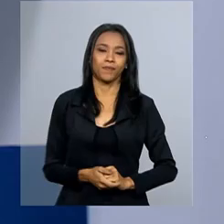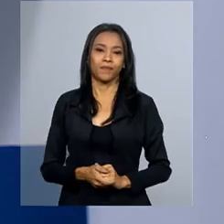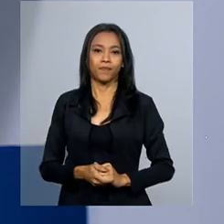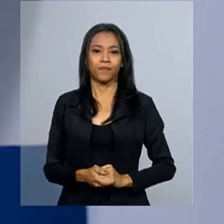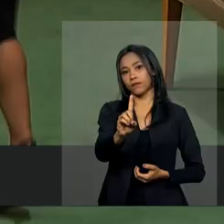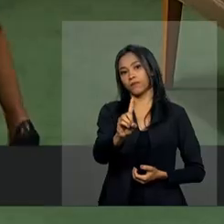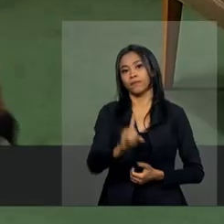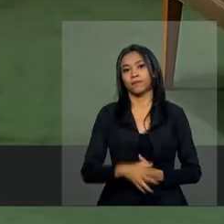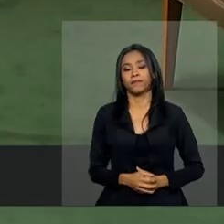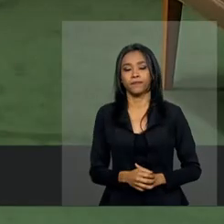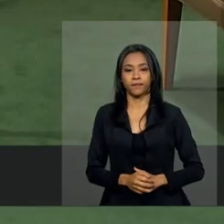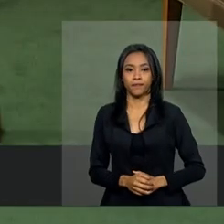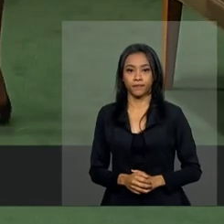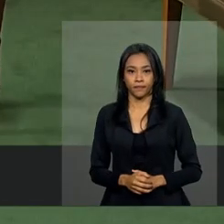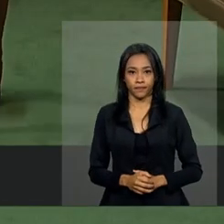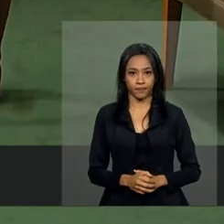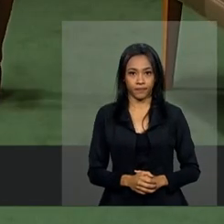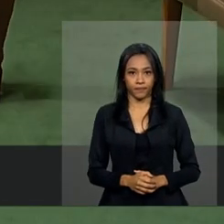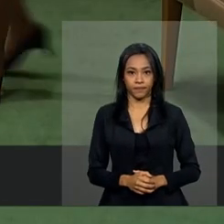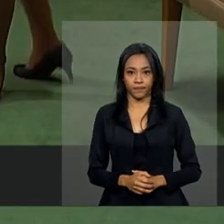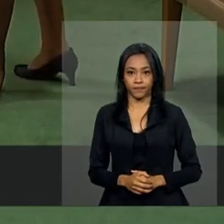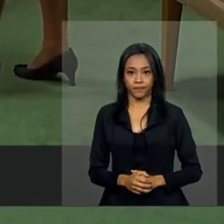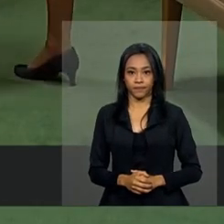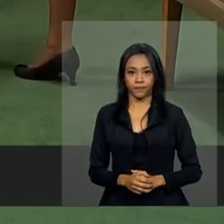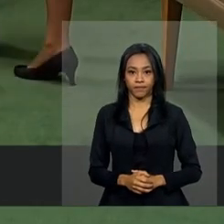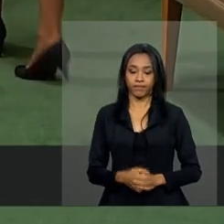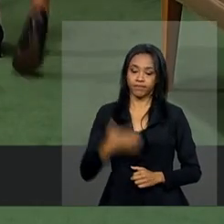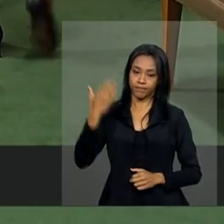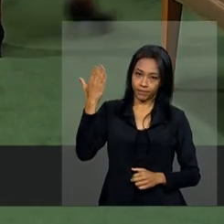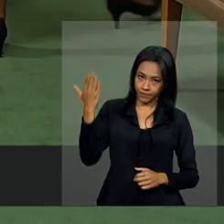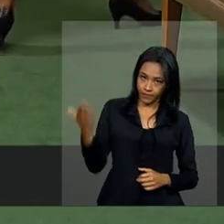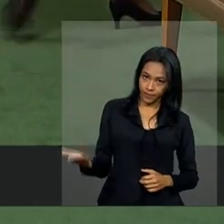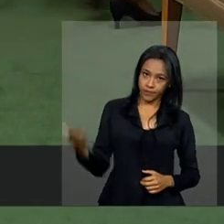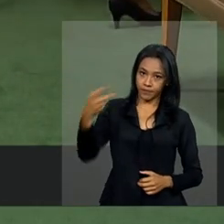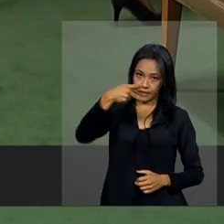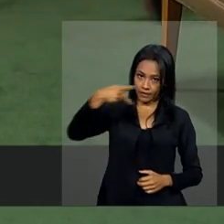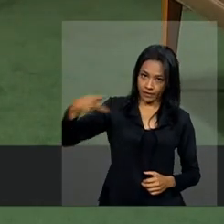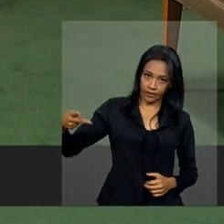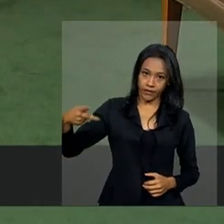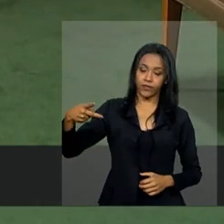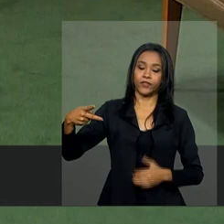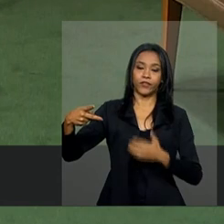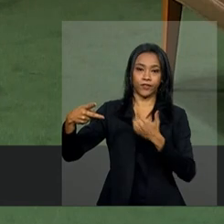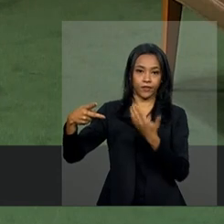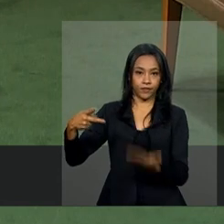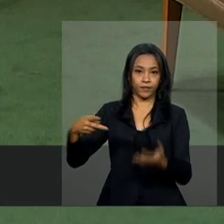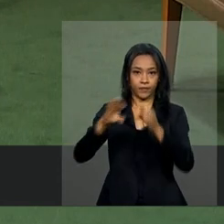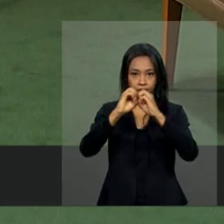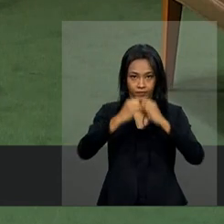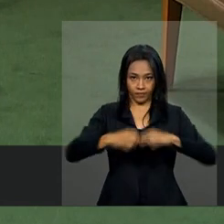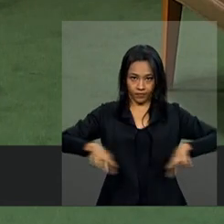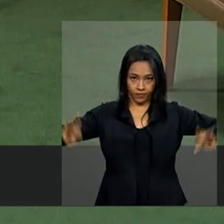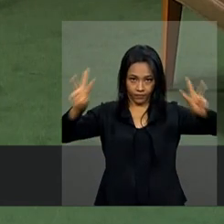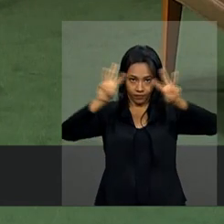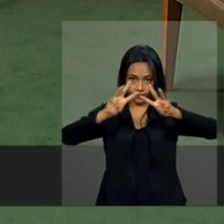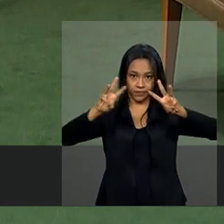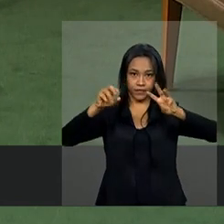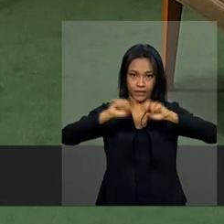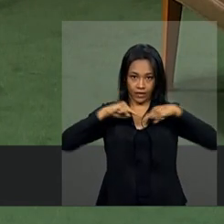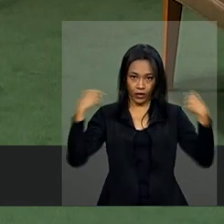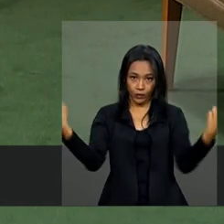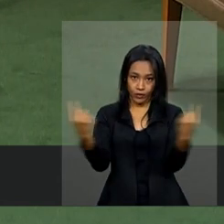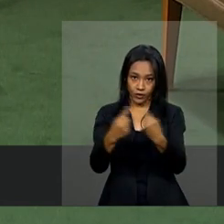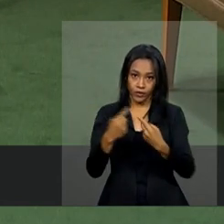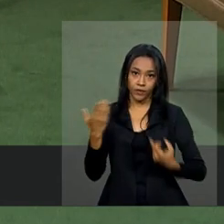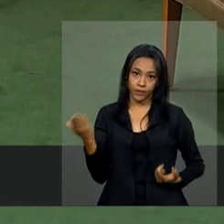evento. Senhora presidente desta Assembleia Geral, senhora Maria Fernanda